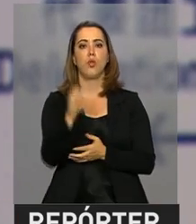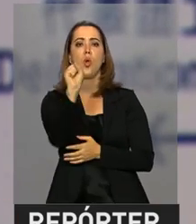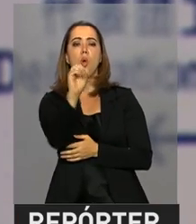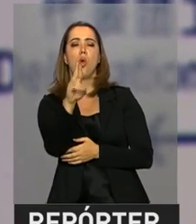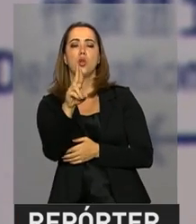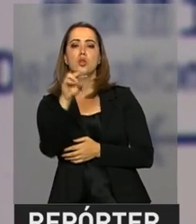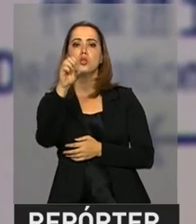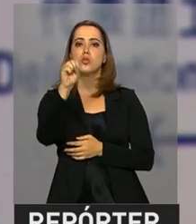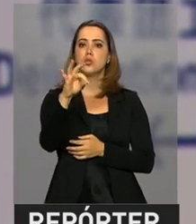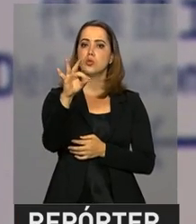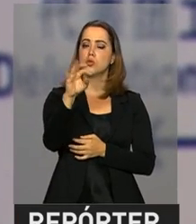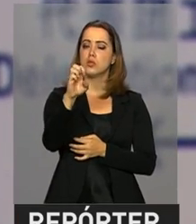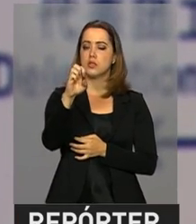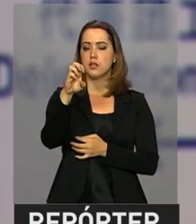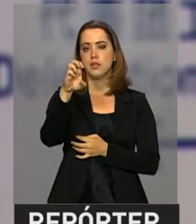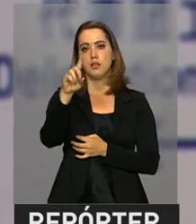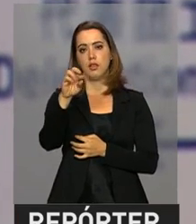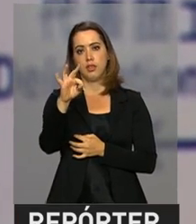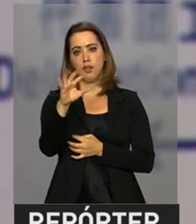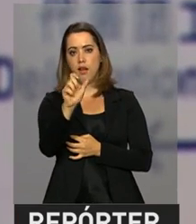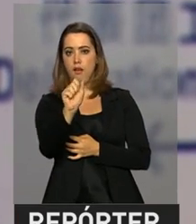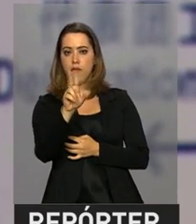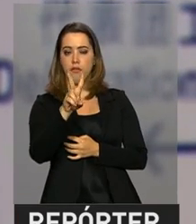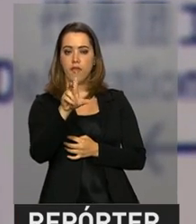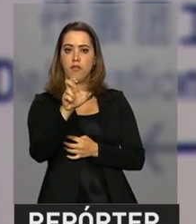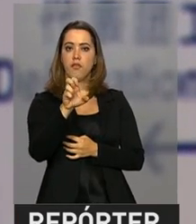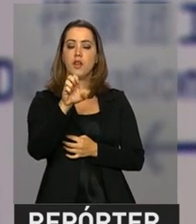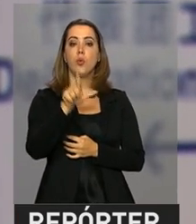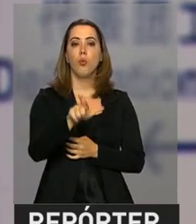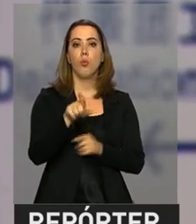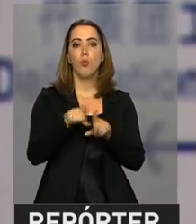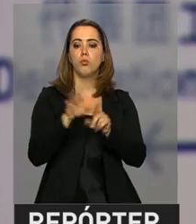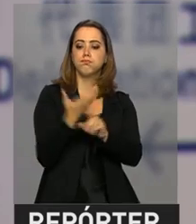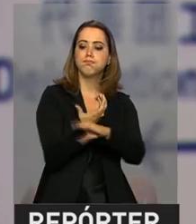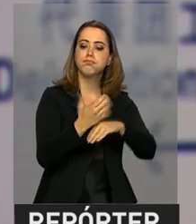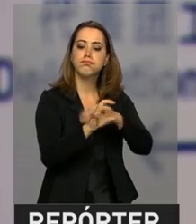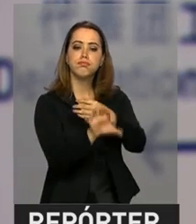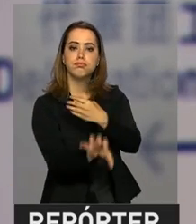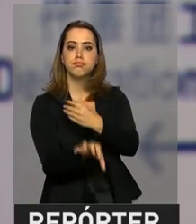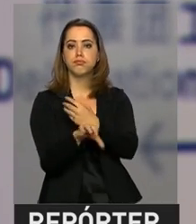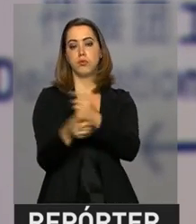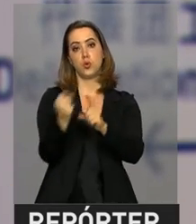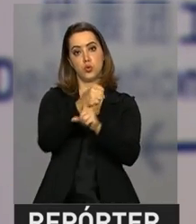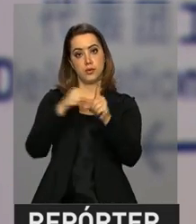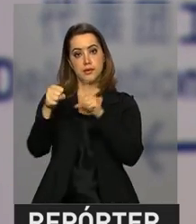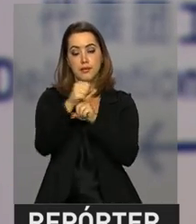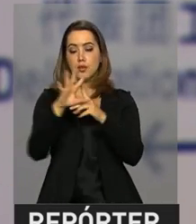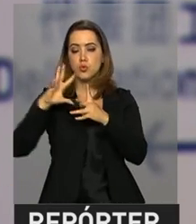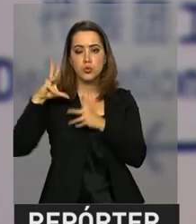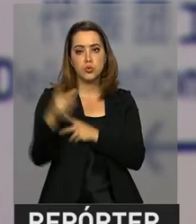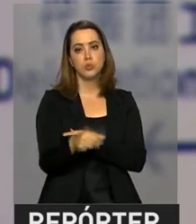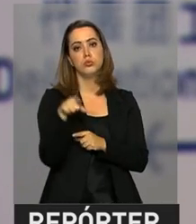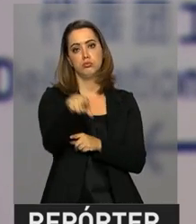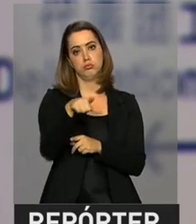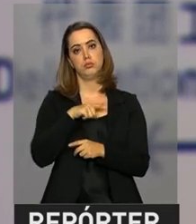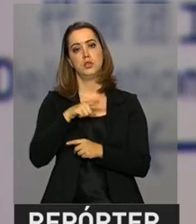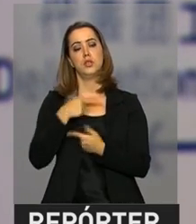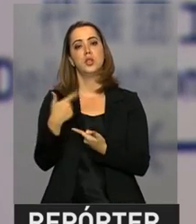meio ambiente, do ponto de vista da natureza, é sustentável do ponto de vista social. A ideia é que se não